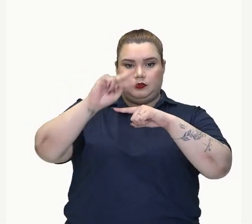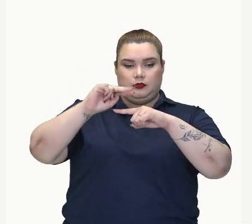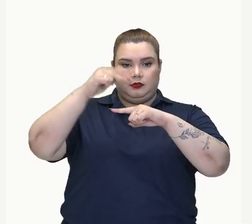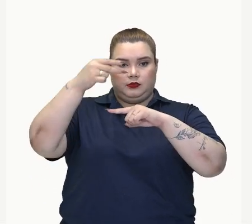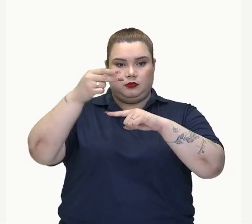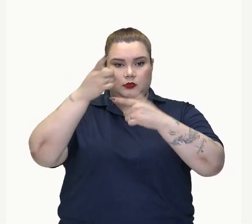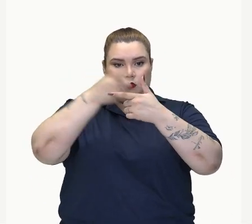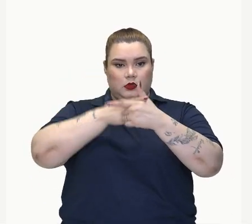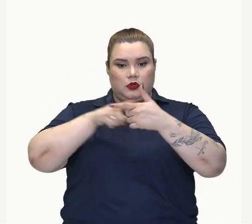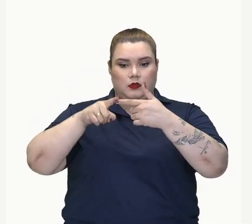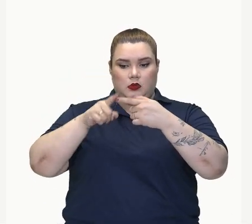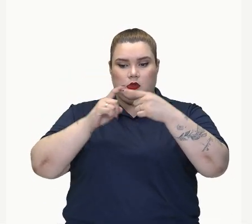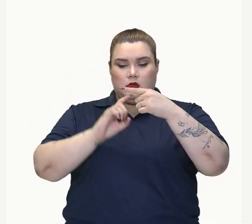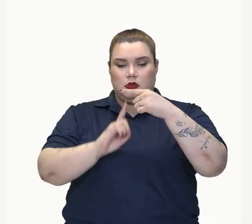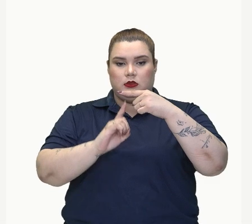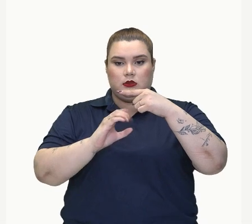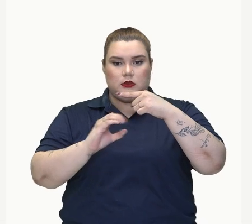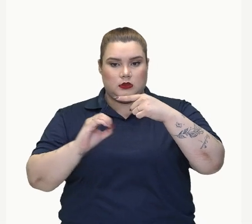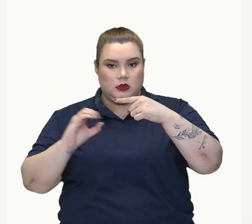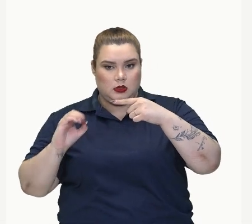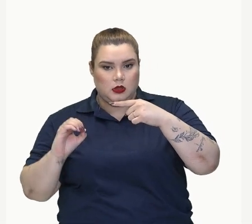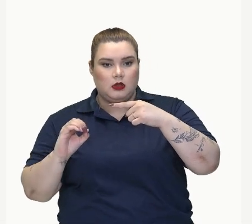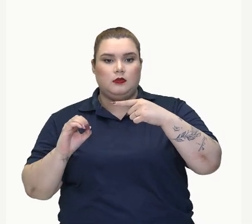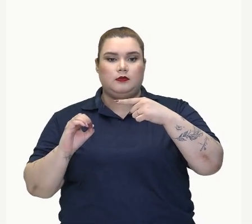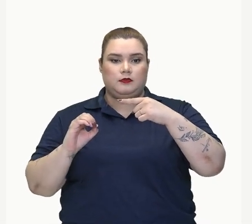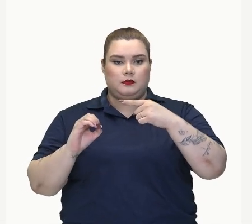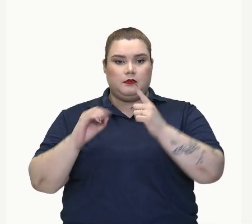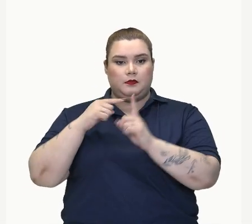dividido por 100, né, denominador 100,